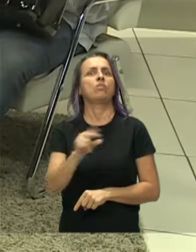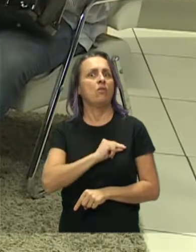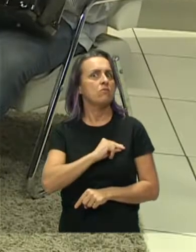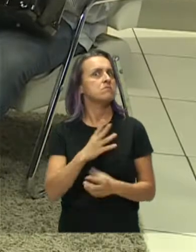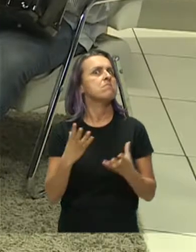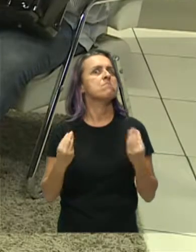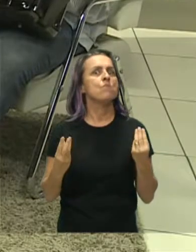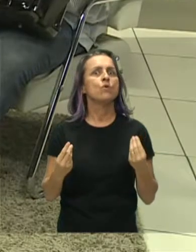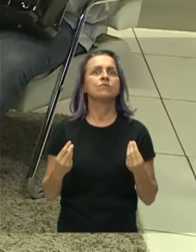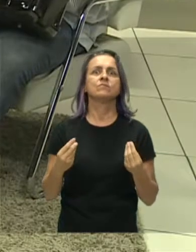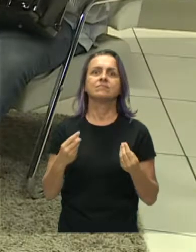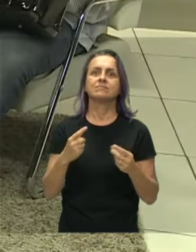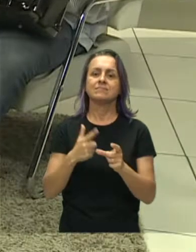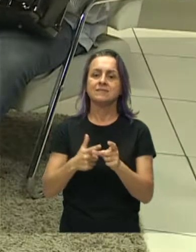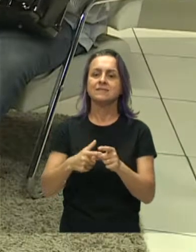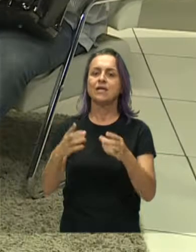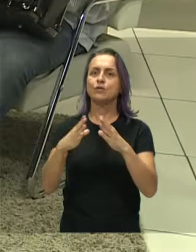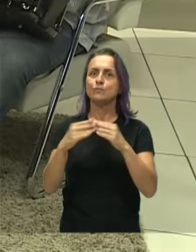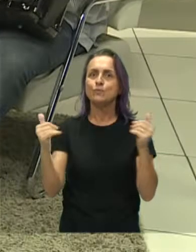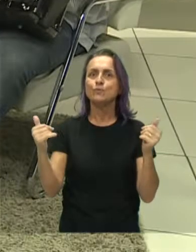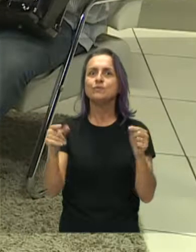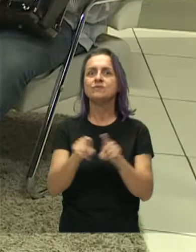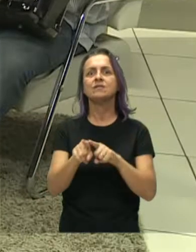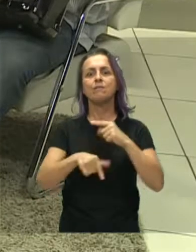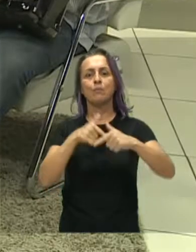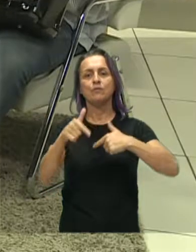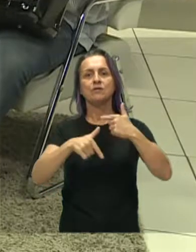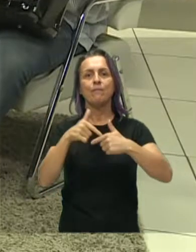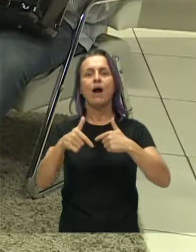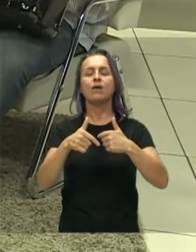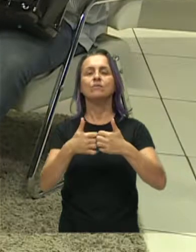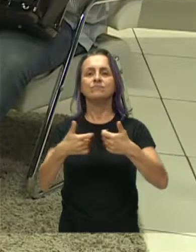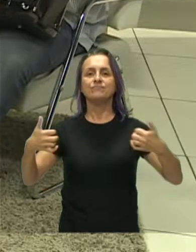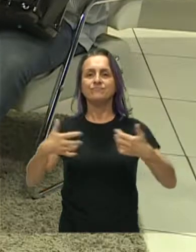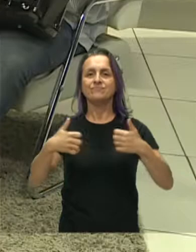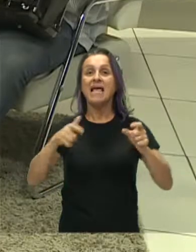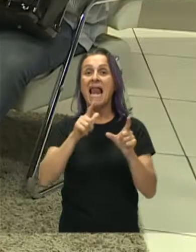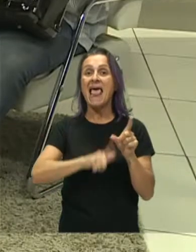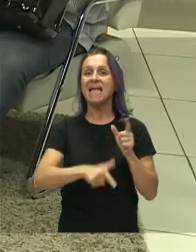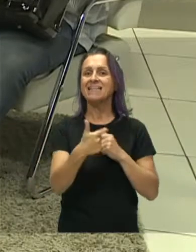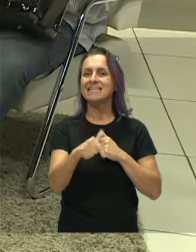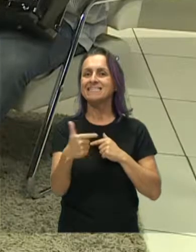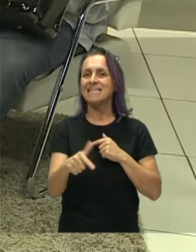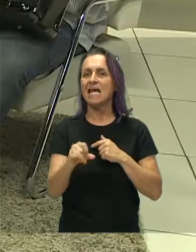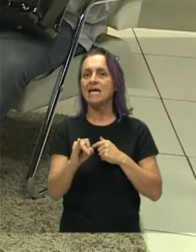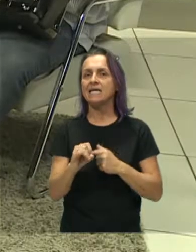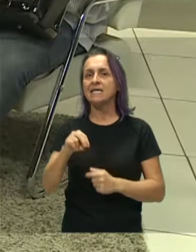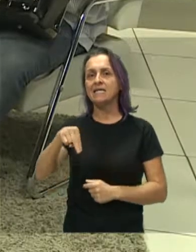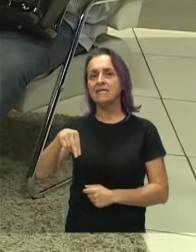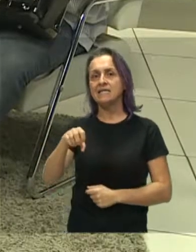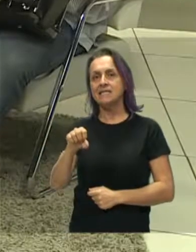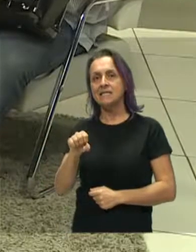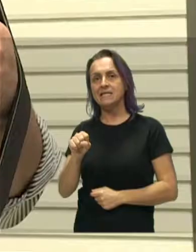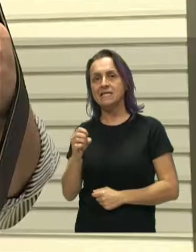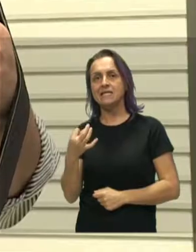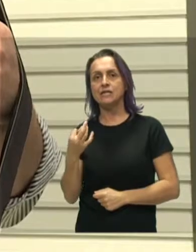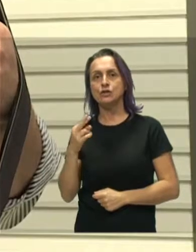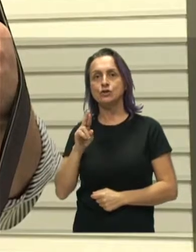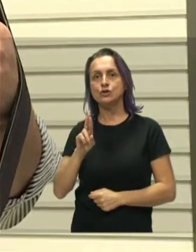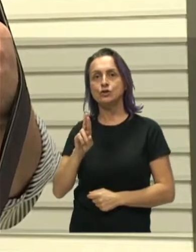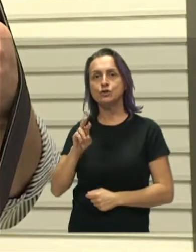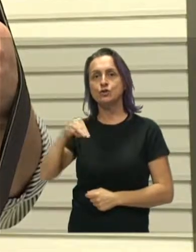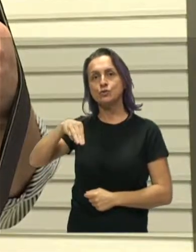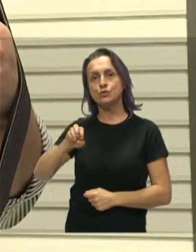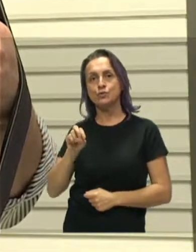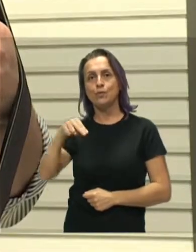trabalho instrumental, né? Como o meu. Graças a Deus, no dia do show, acabaram todos os ingressos. O DVD foi